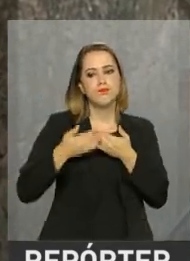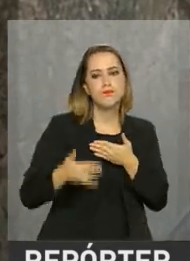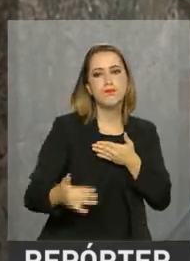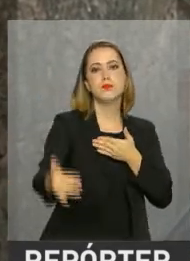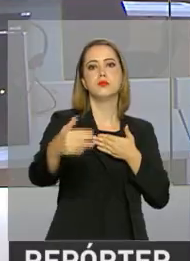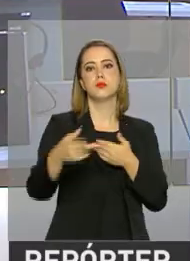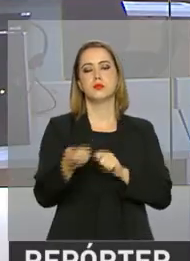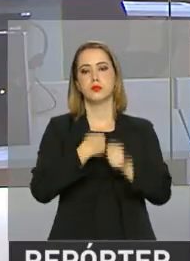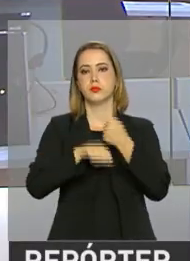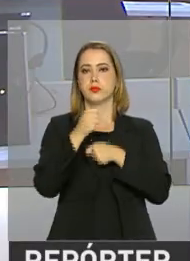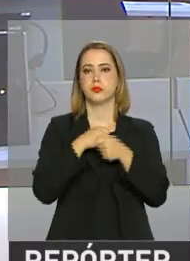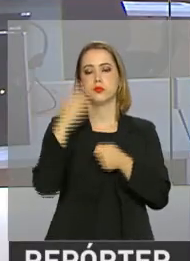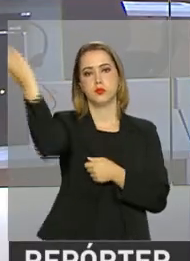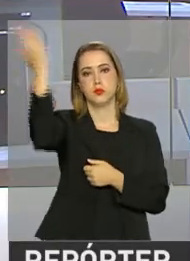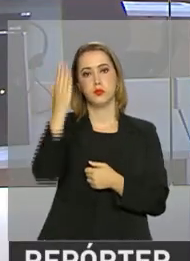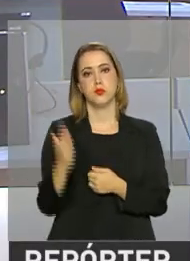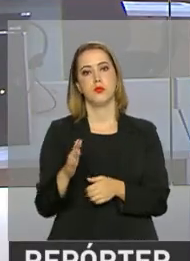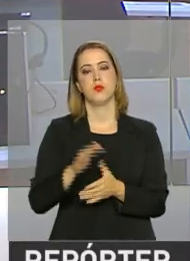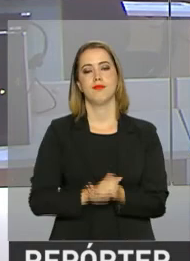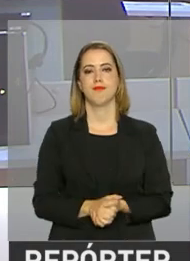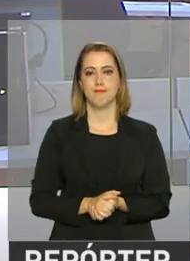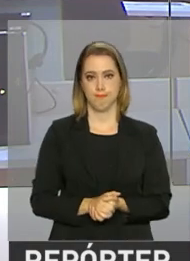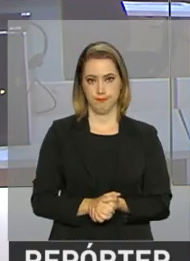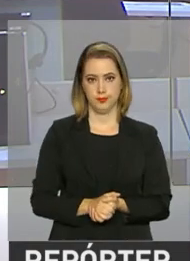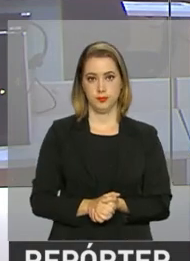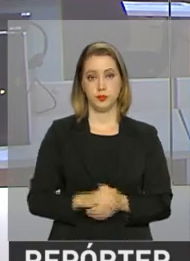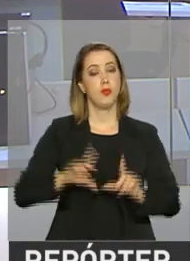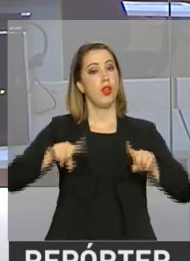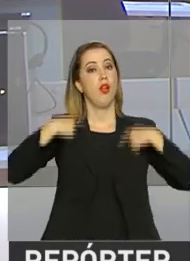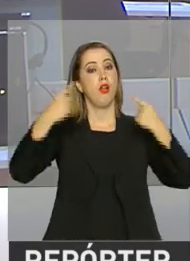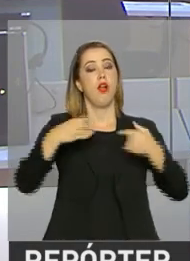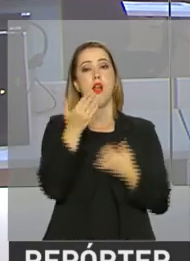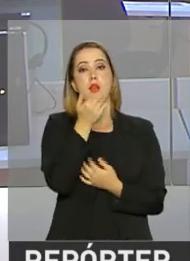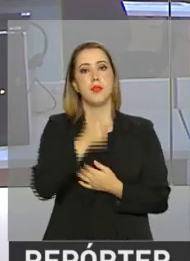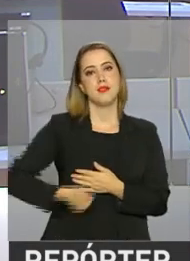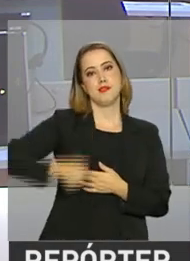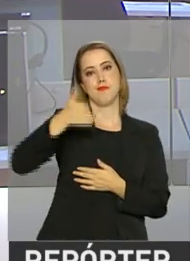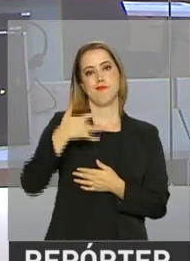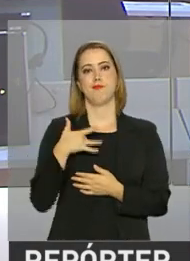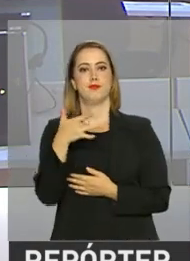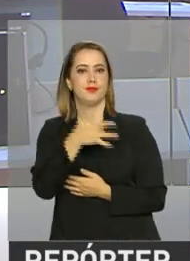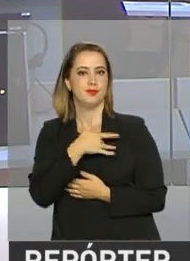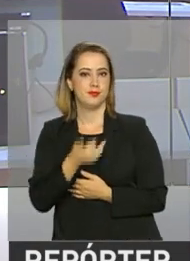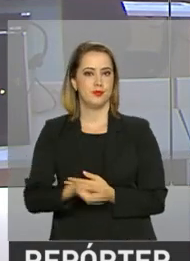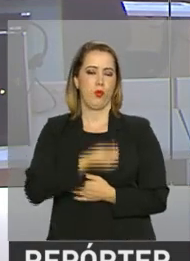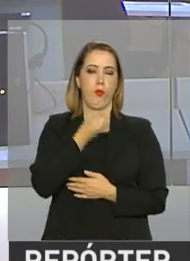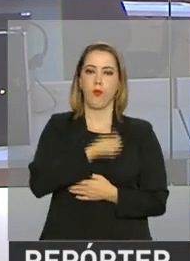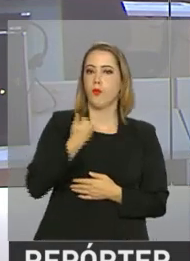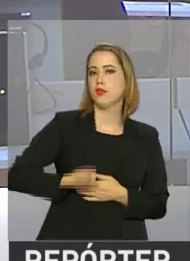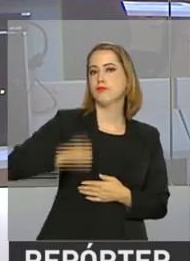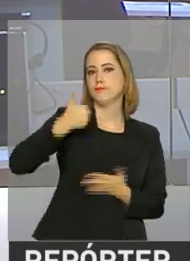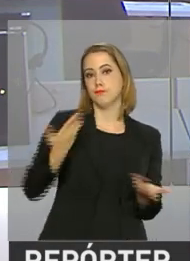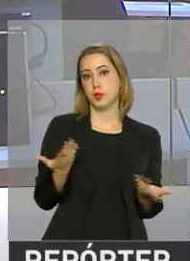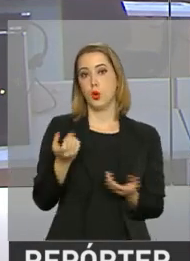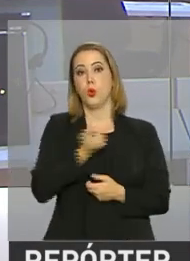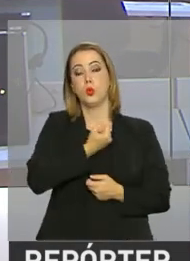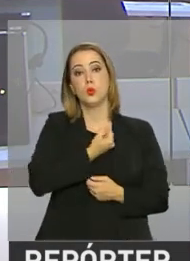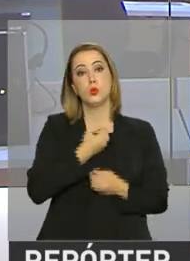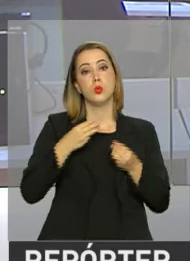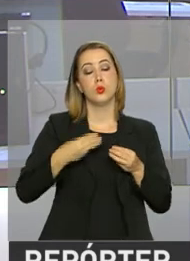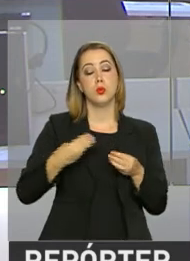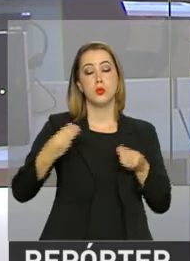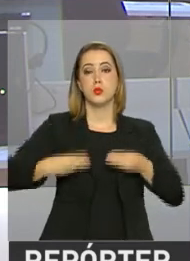brasileira alimentação saudável e mais qualidade de vida números do ministério da agricultura mostram que quase